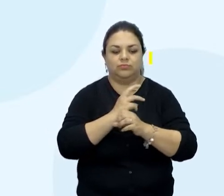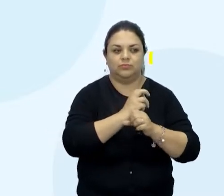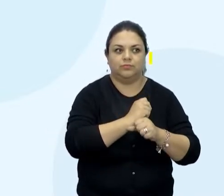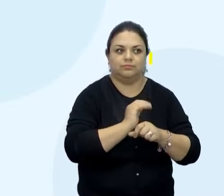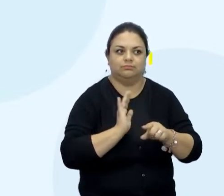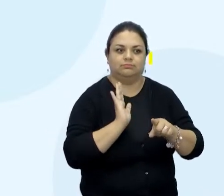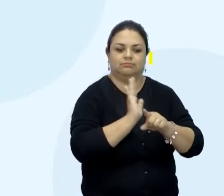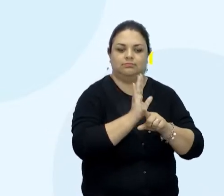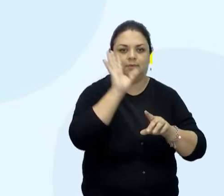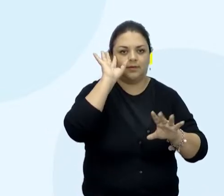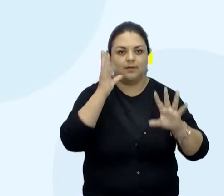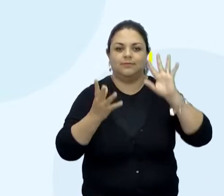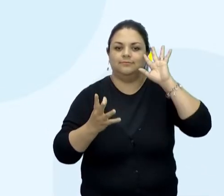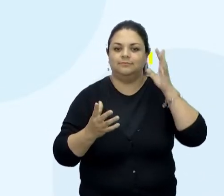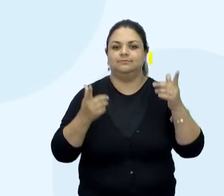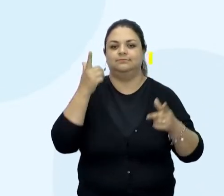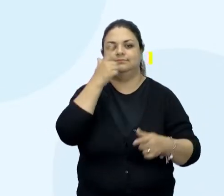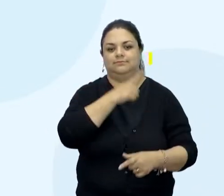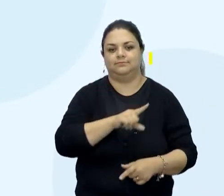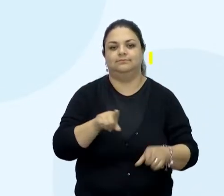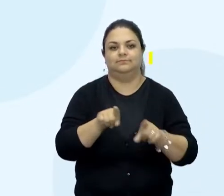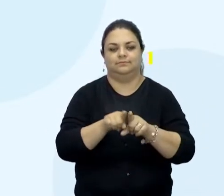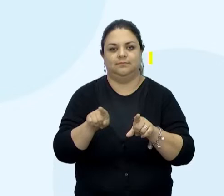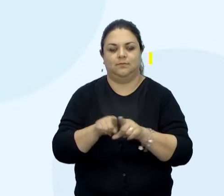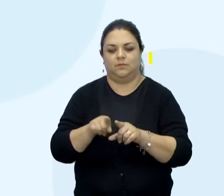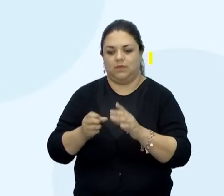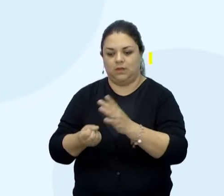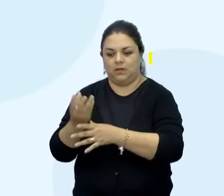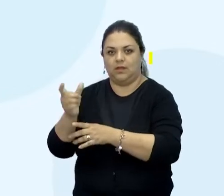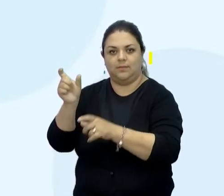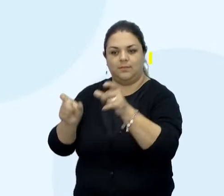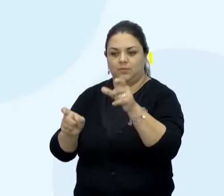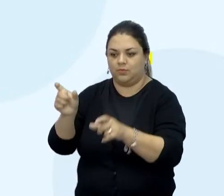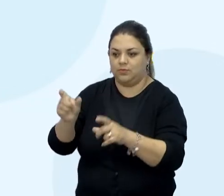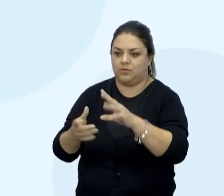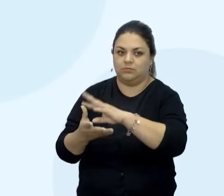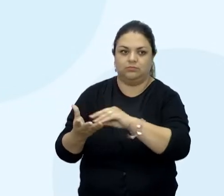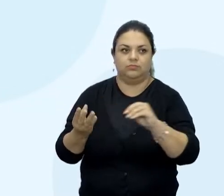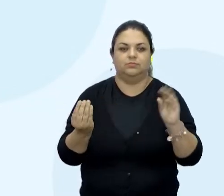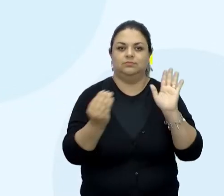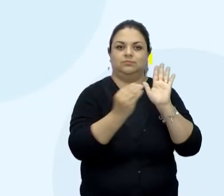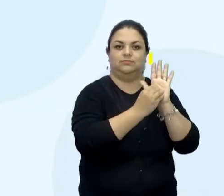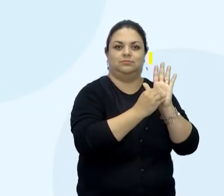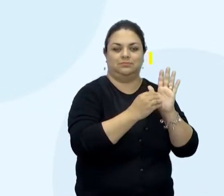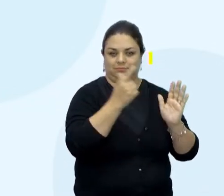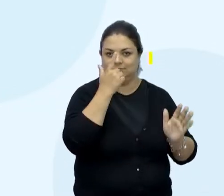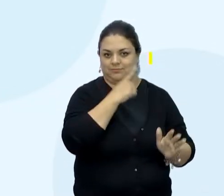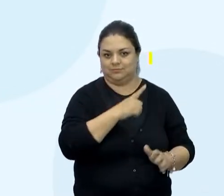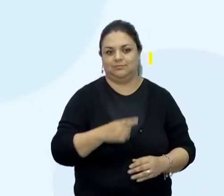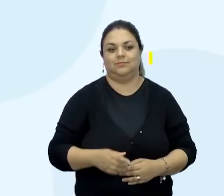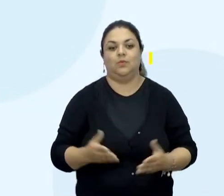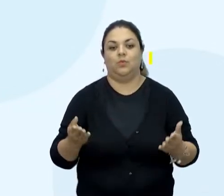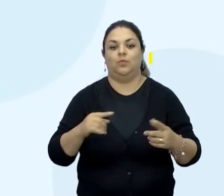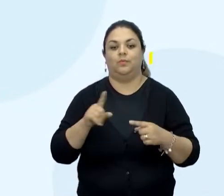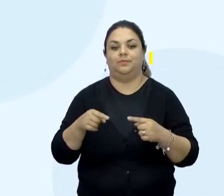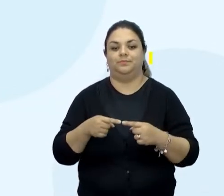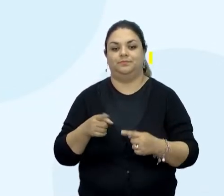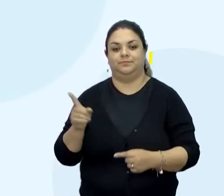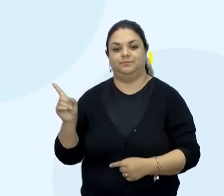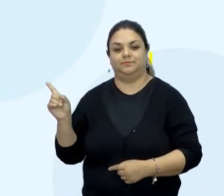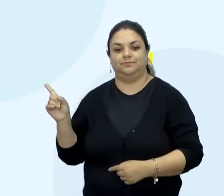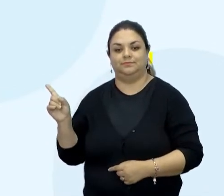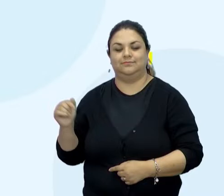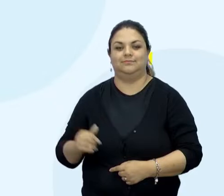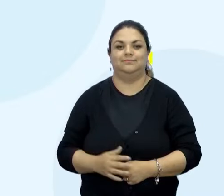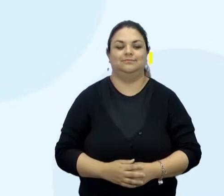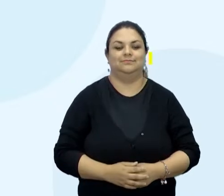dada situação e elaborando modelos para a sua representação. E hoje, então, o objetivo é fazer um pequeno